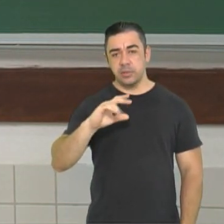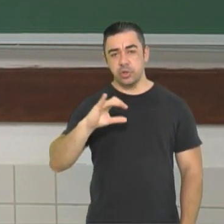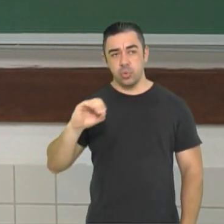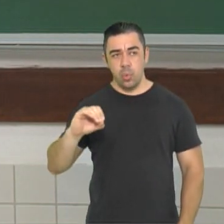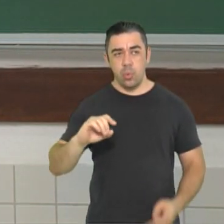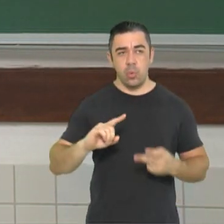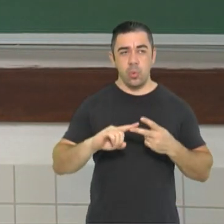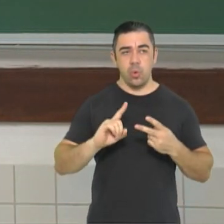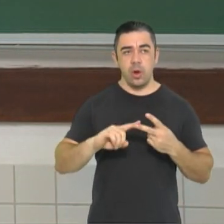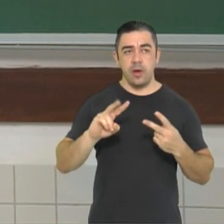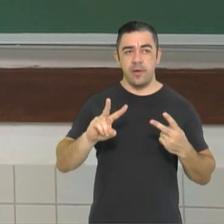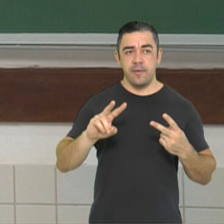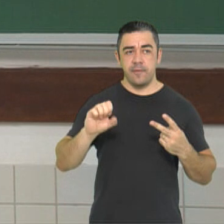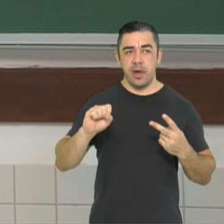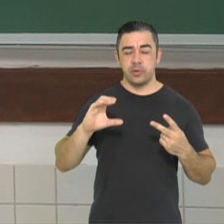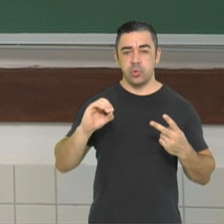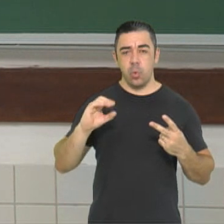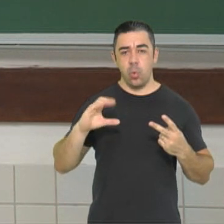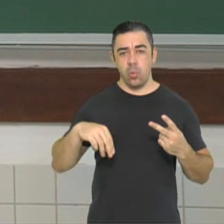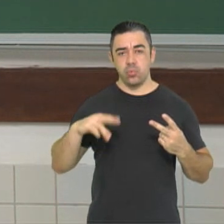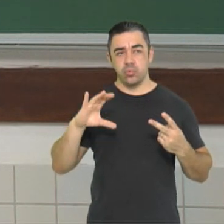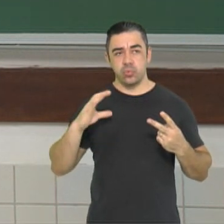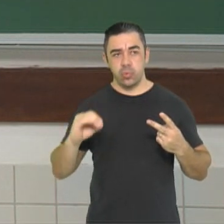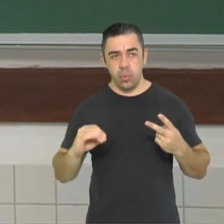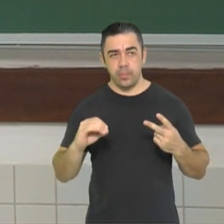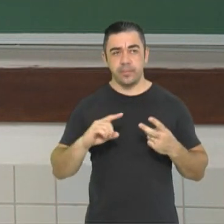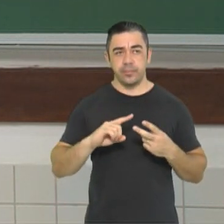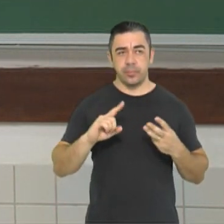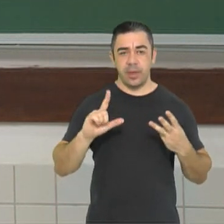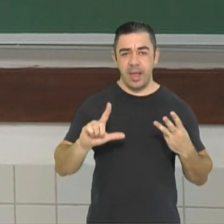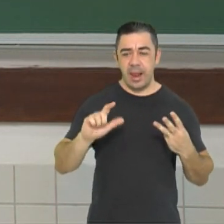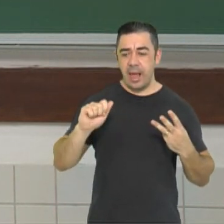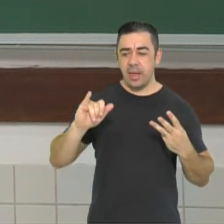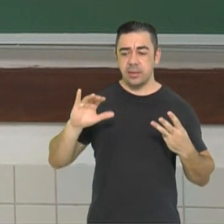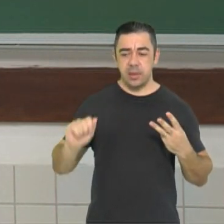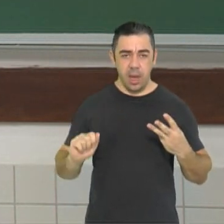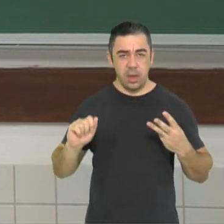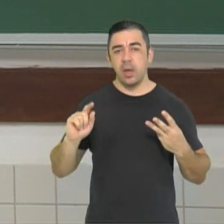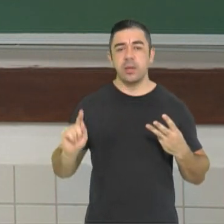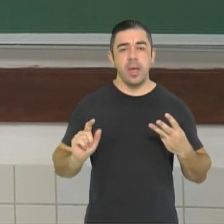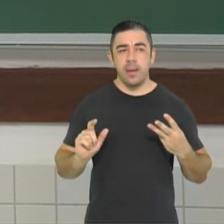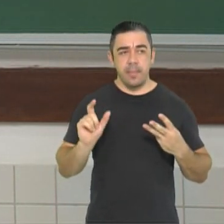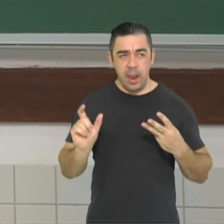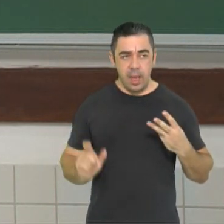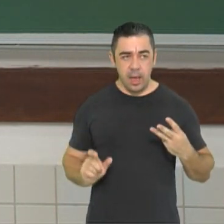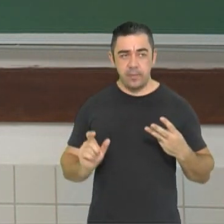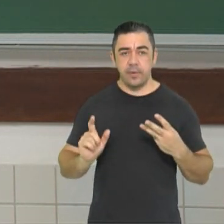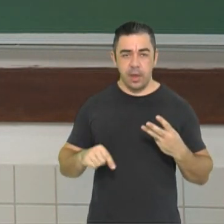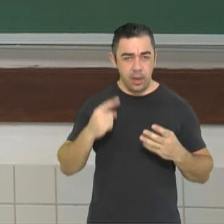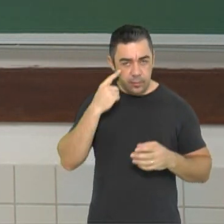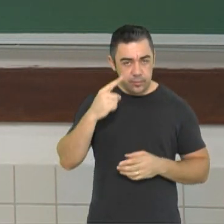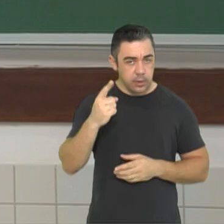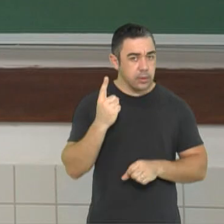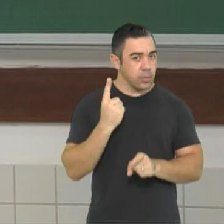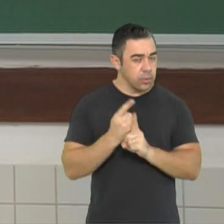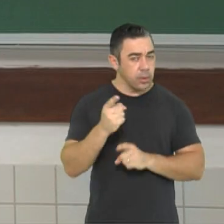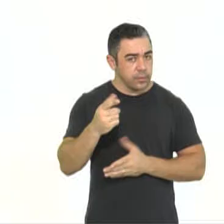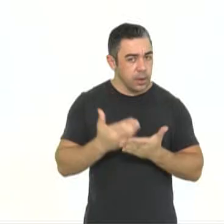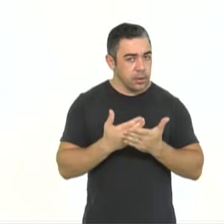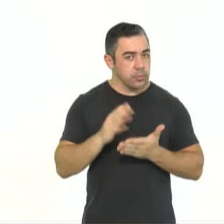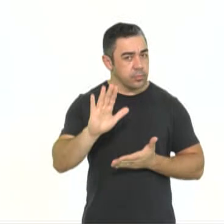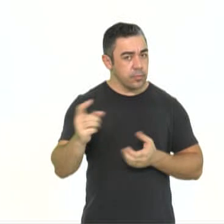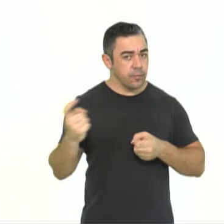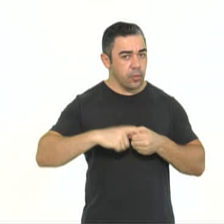essas palavras destacadas e quais palavras vocês poderiam colocar como sinônimos? Vou dar um tempo para você fazer isso no seu caderno e eu já volto.